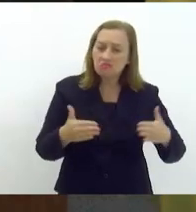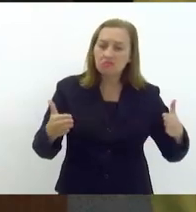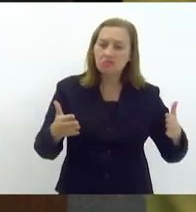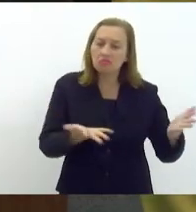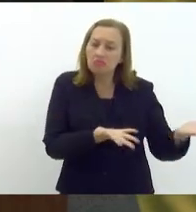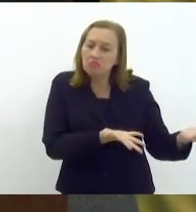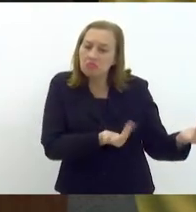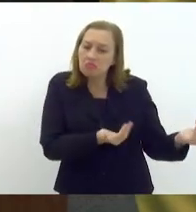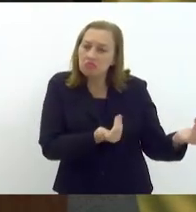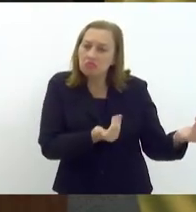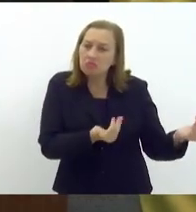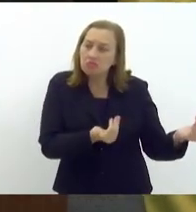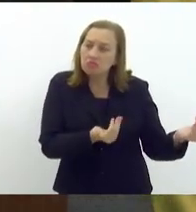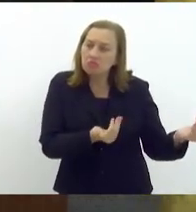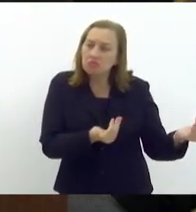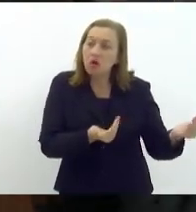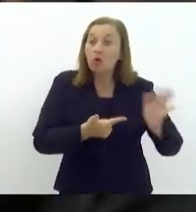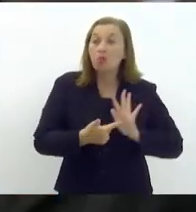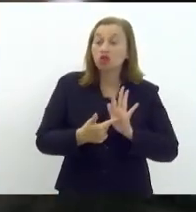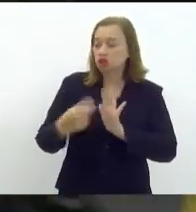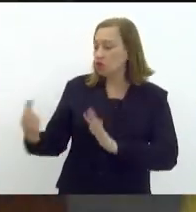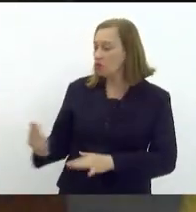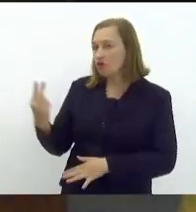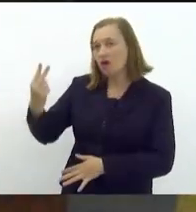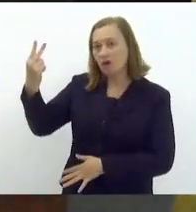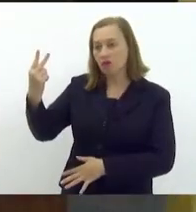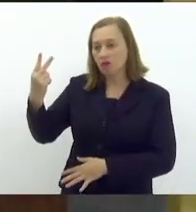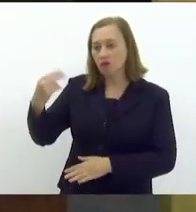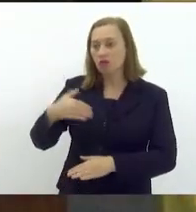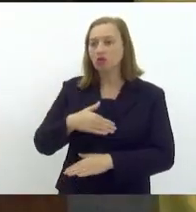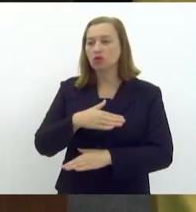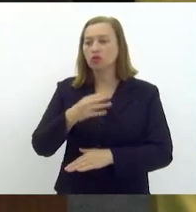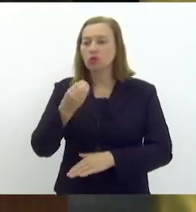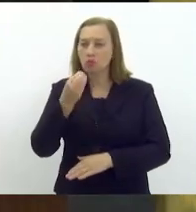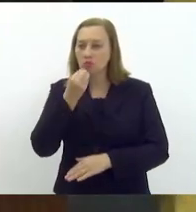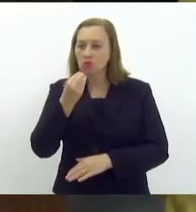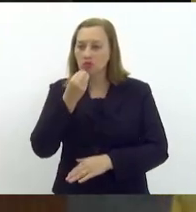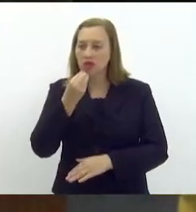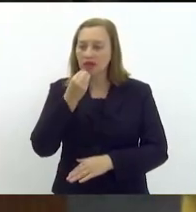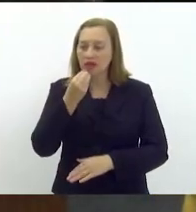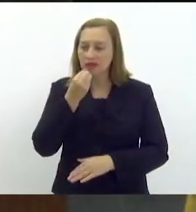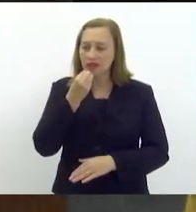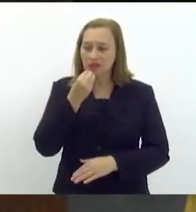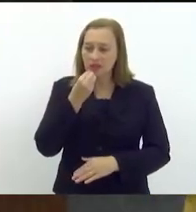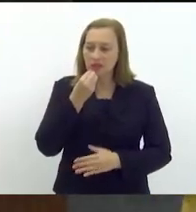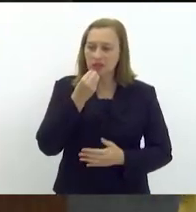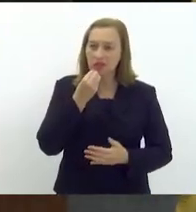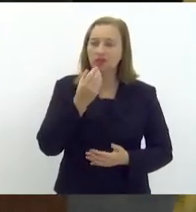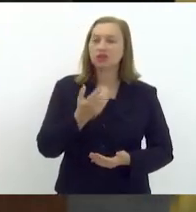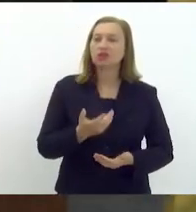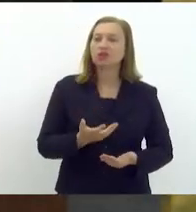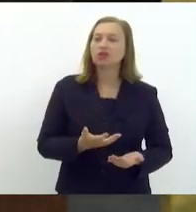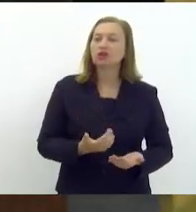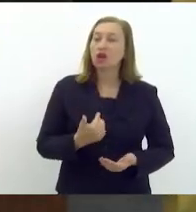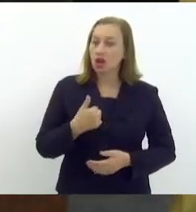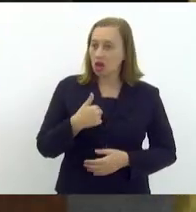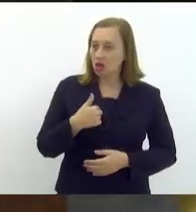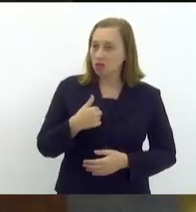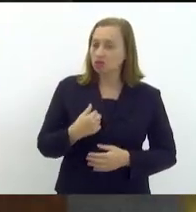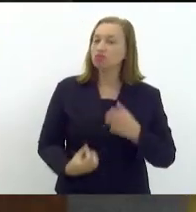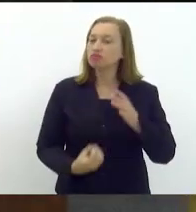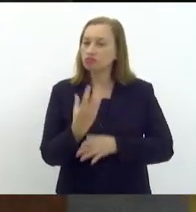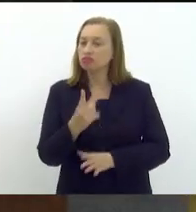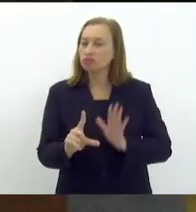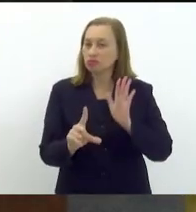juventude mostrar o seu valor portanto todas as oportunidades por exemplo eu sou o autor da